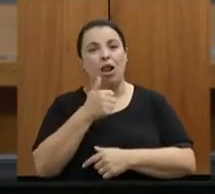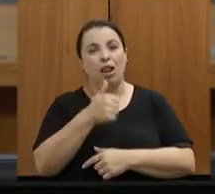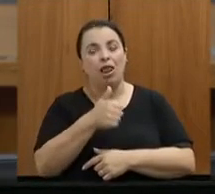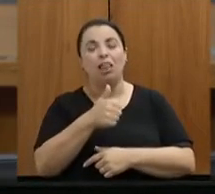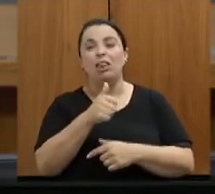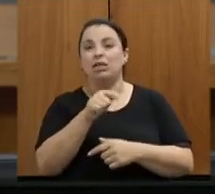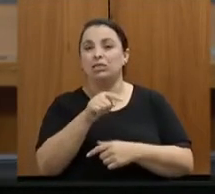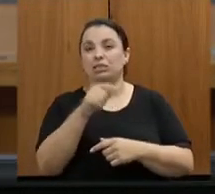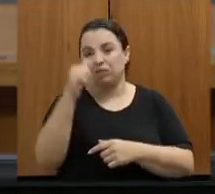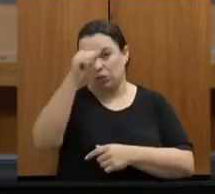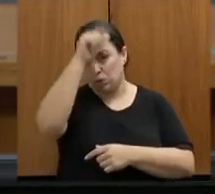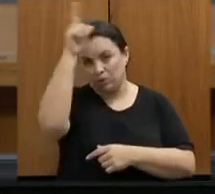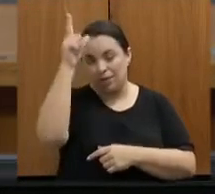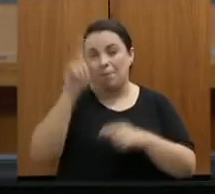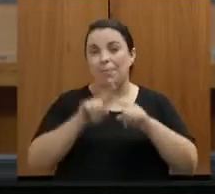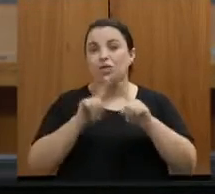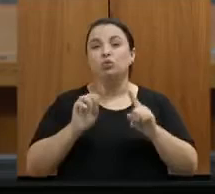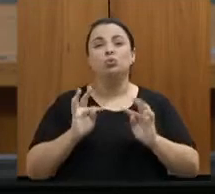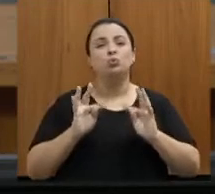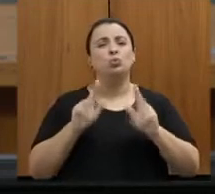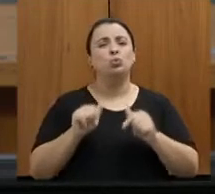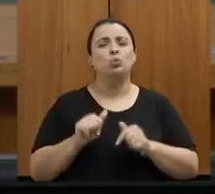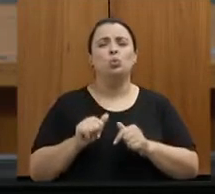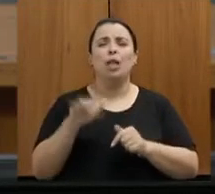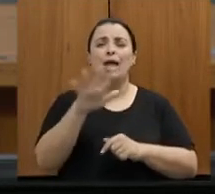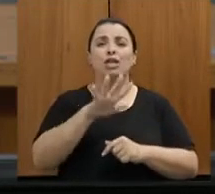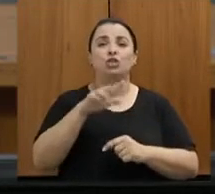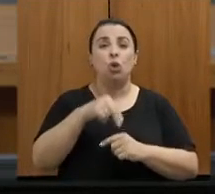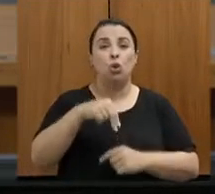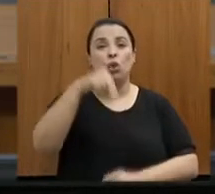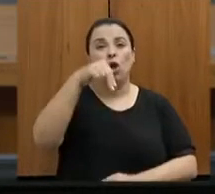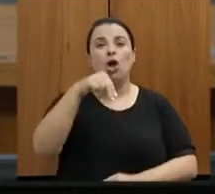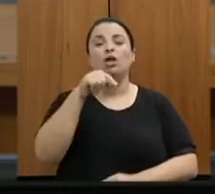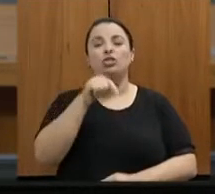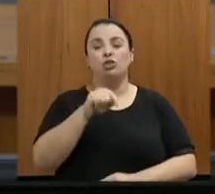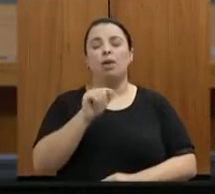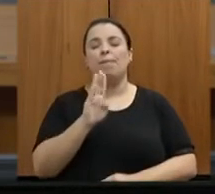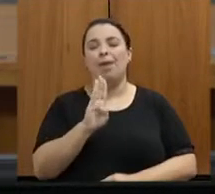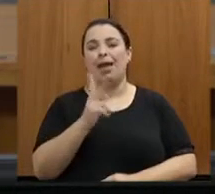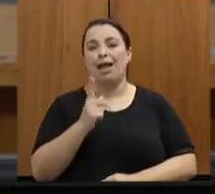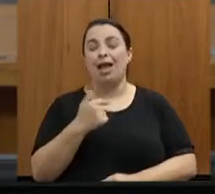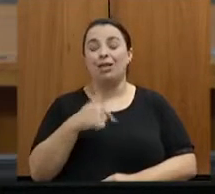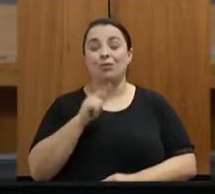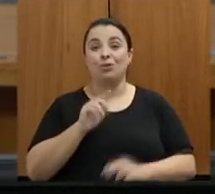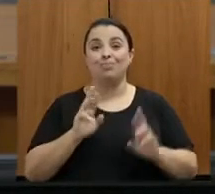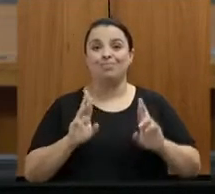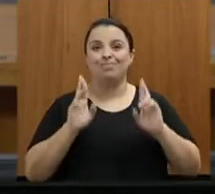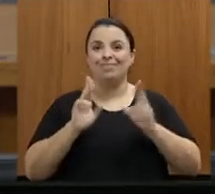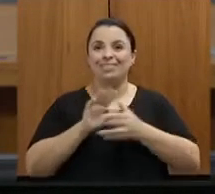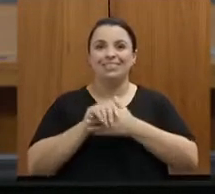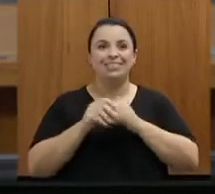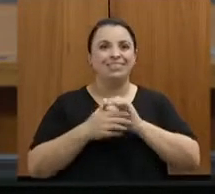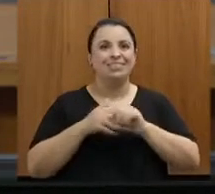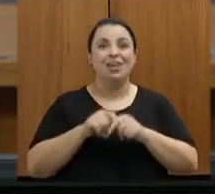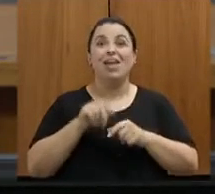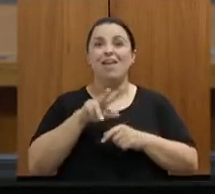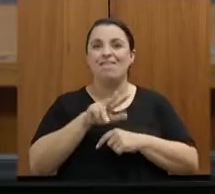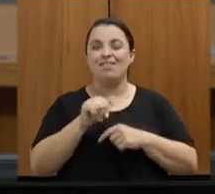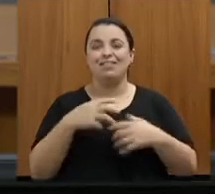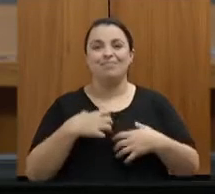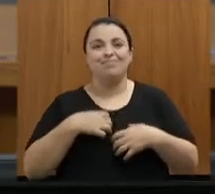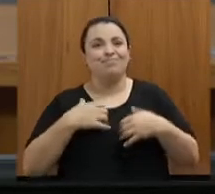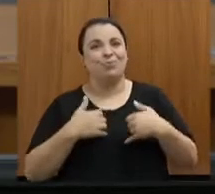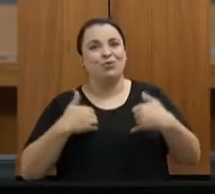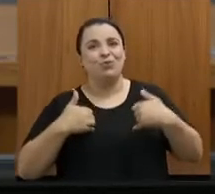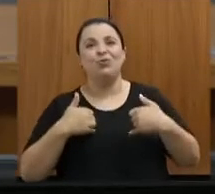daqui de Belo Horizonte. Então, vai ser algo que a gente está muito esperançoso, que vai dar muito orgulho de